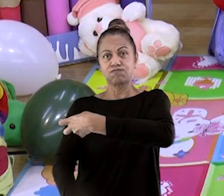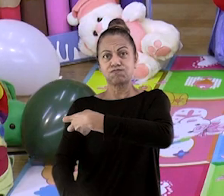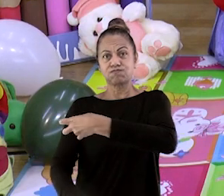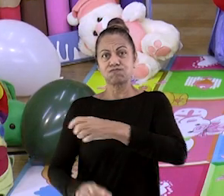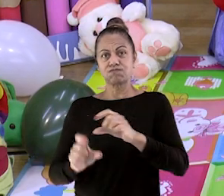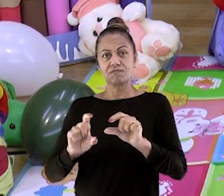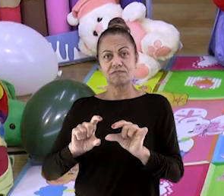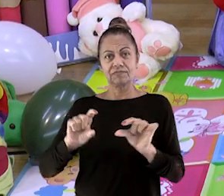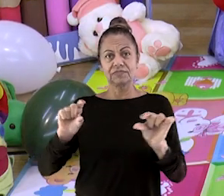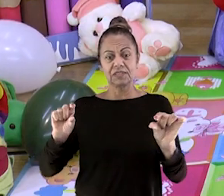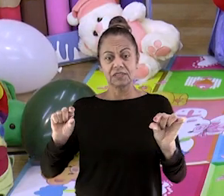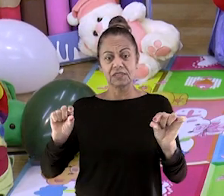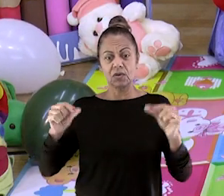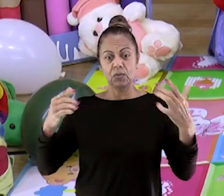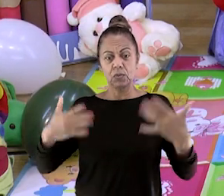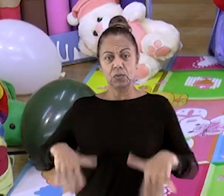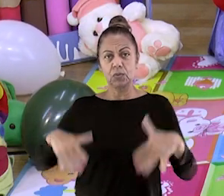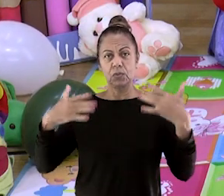de pavão